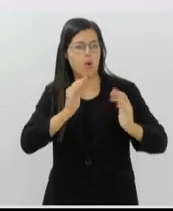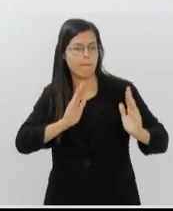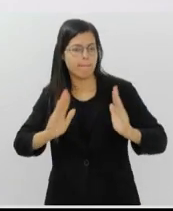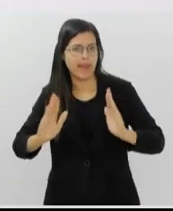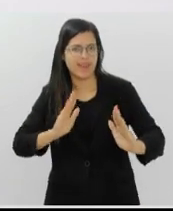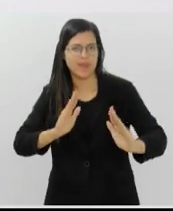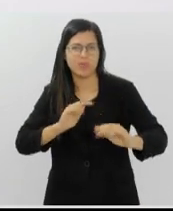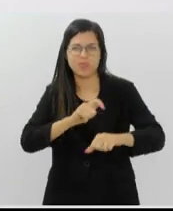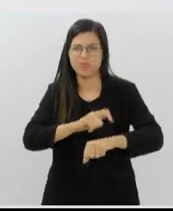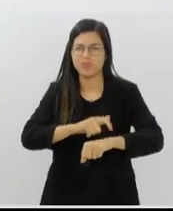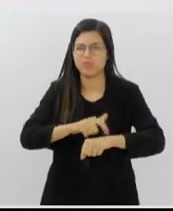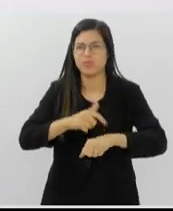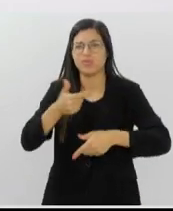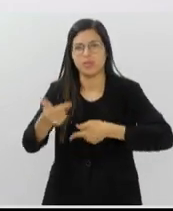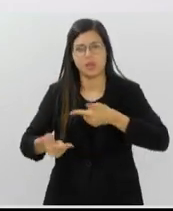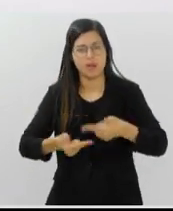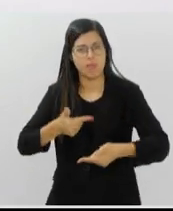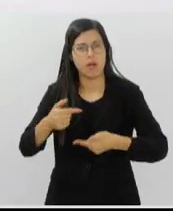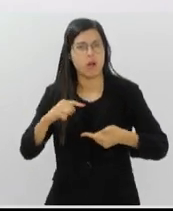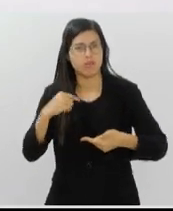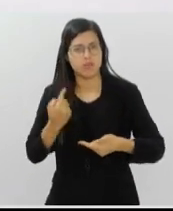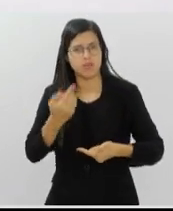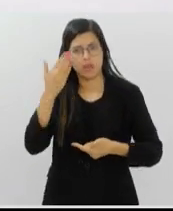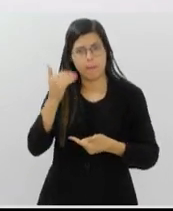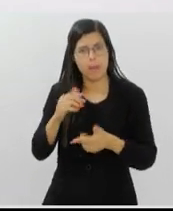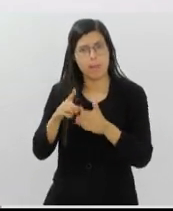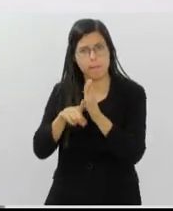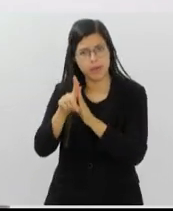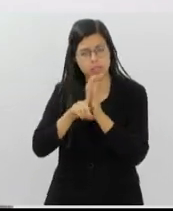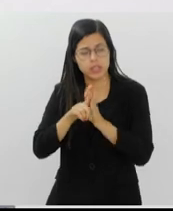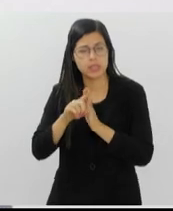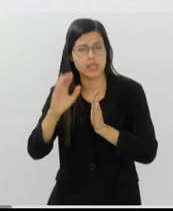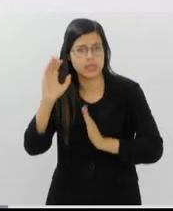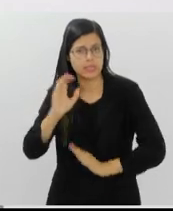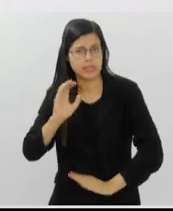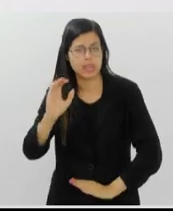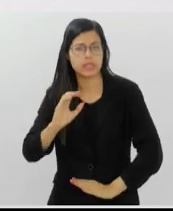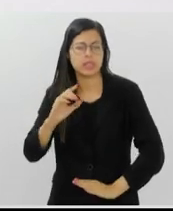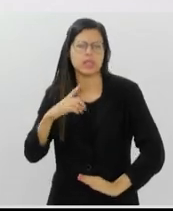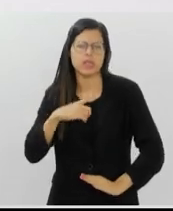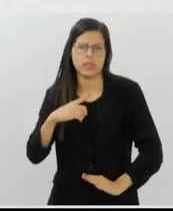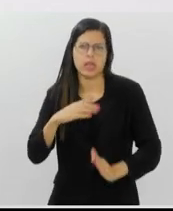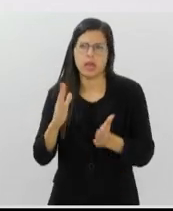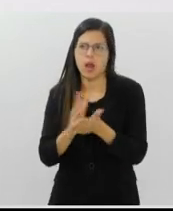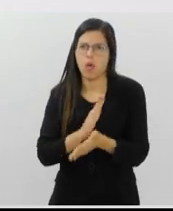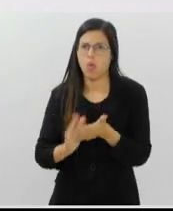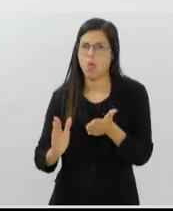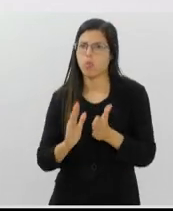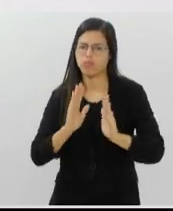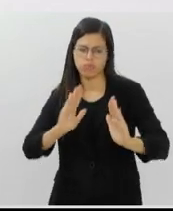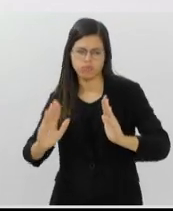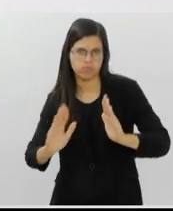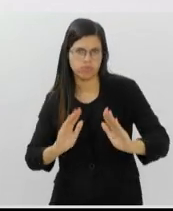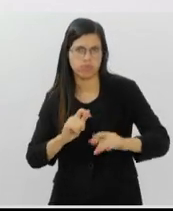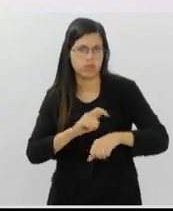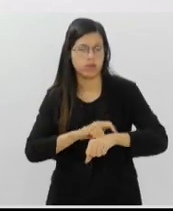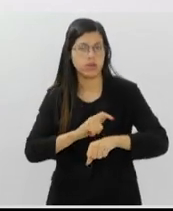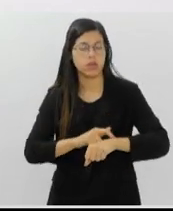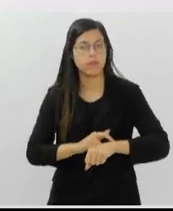sabemos hoje, isso é um dado científico, que existem algumas escalas na Polícia Militar que